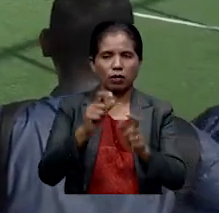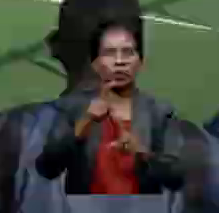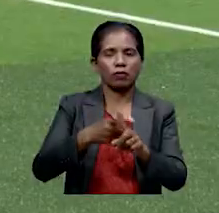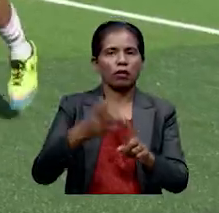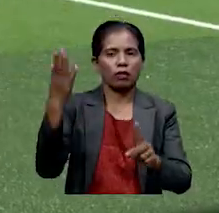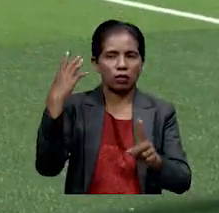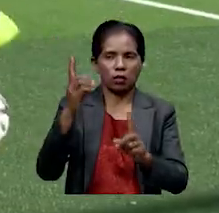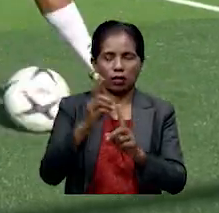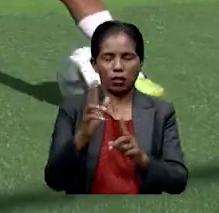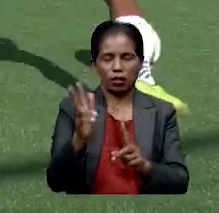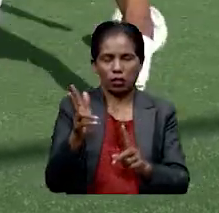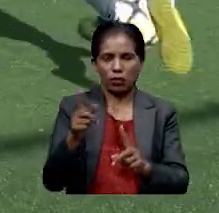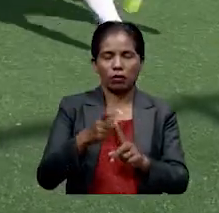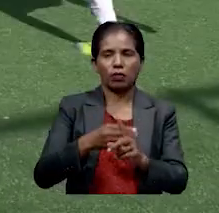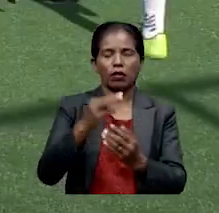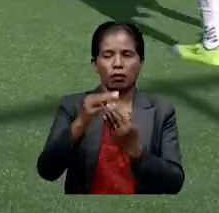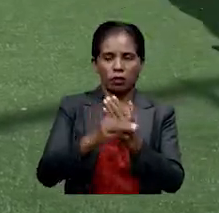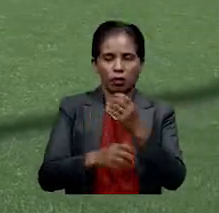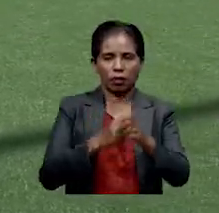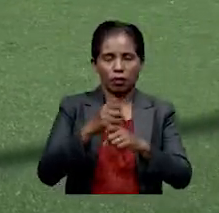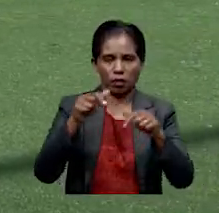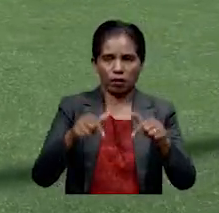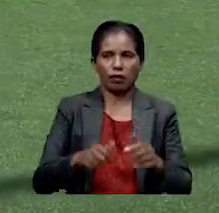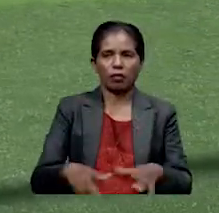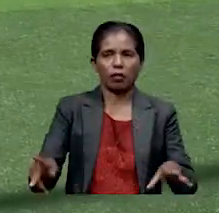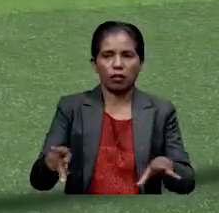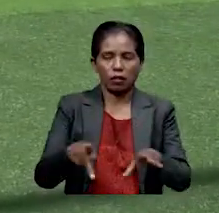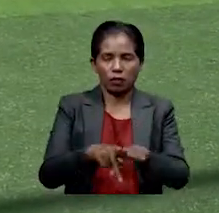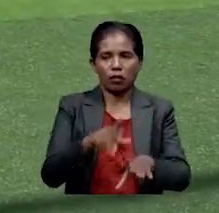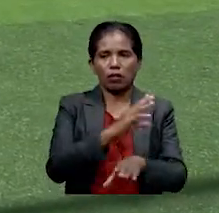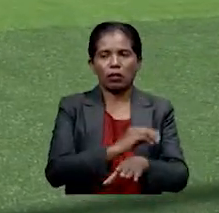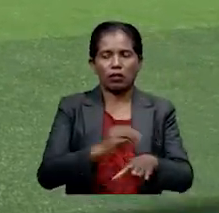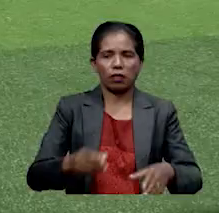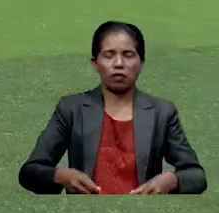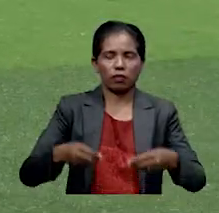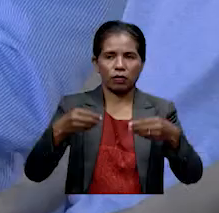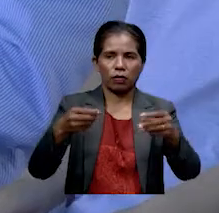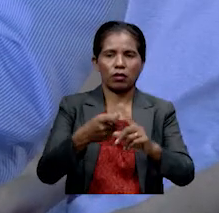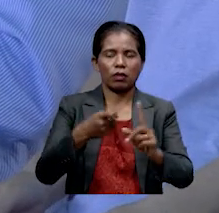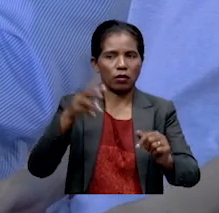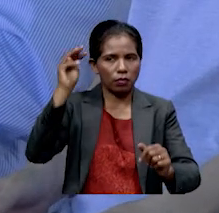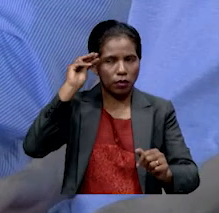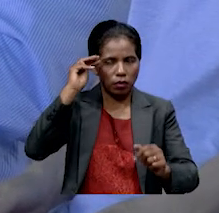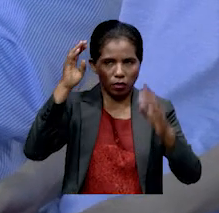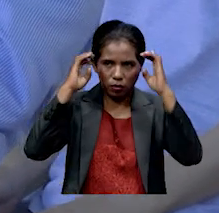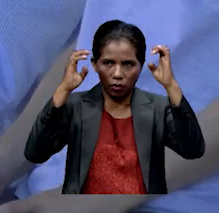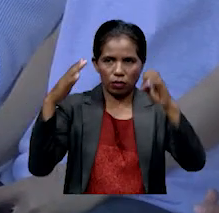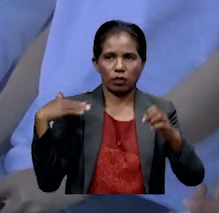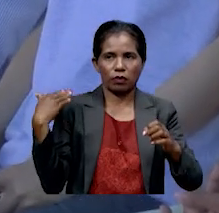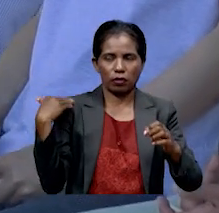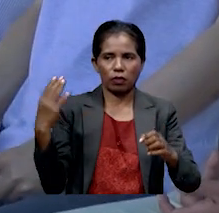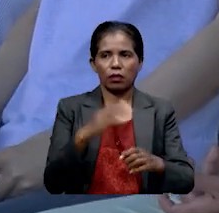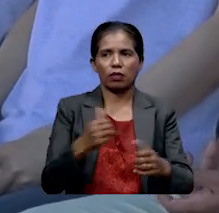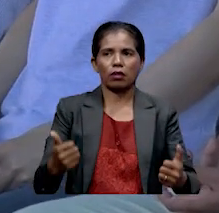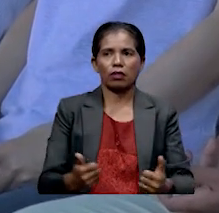a lorantolo nulo fulan março tinanem. Participa em cerimônia entrega campo de futebol, né? Mas o ministro da Educação, Juventude e